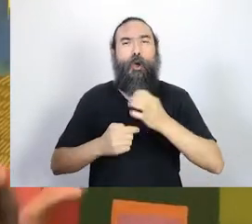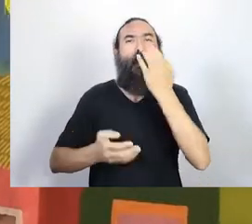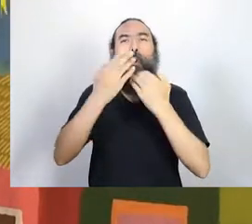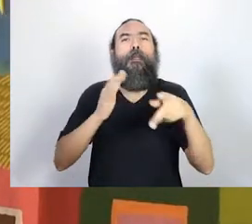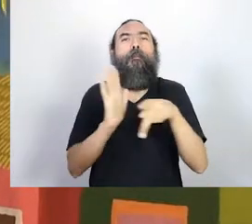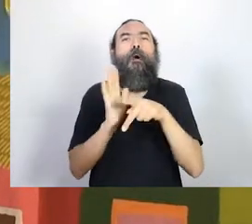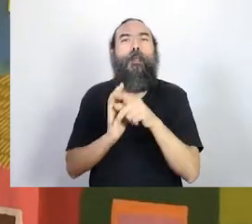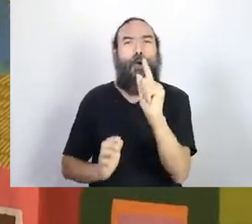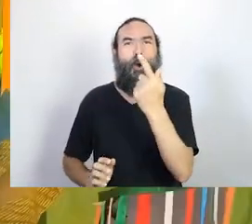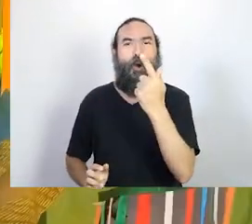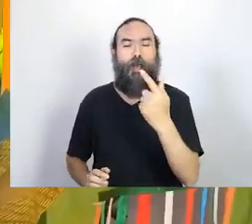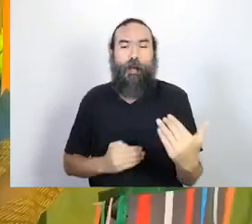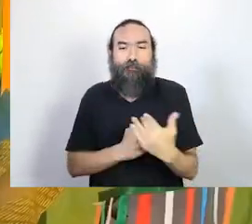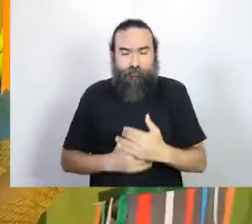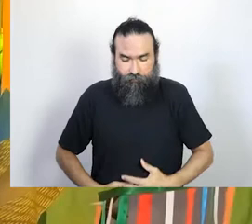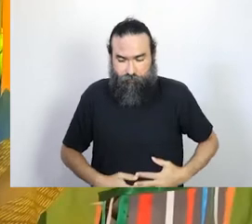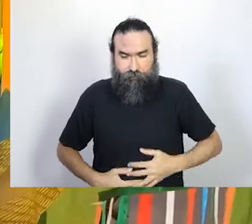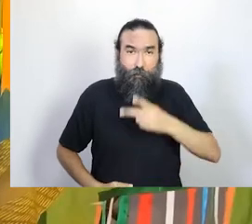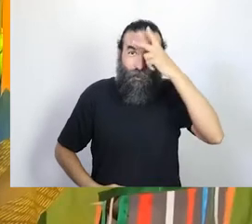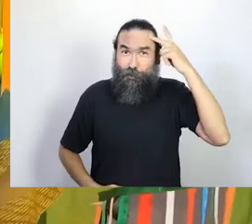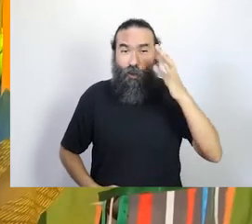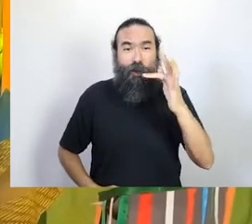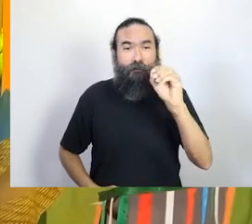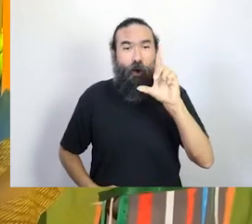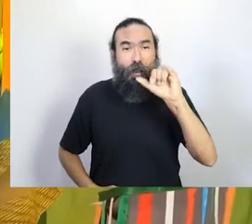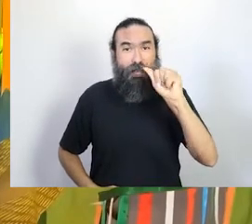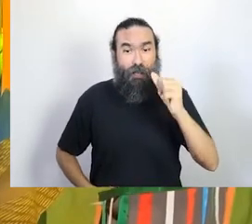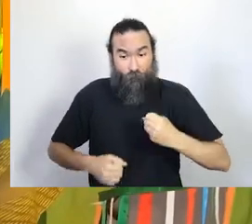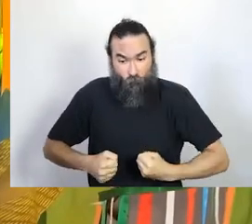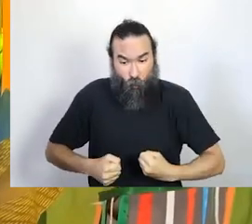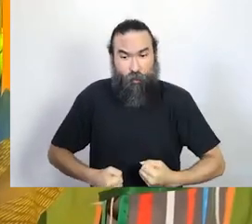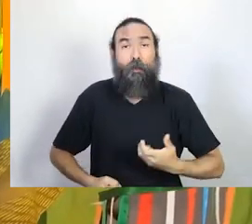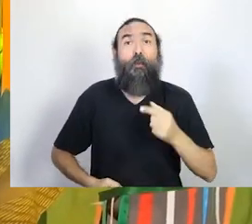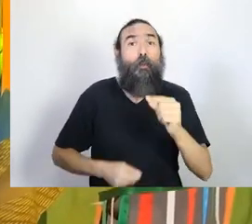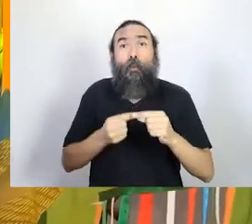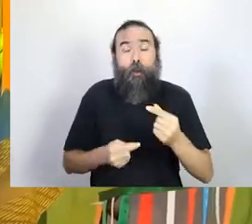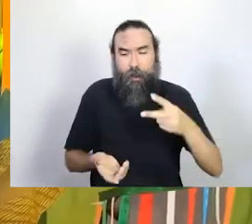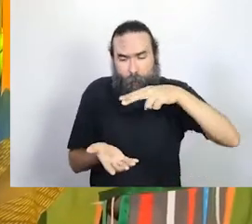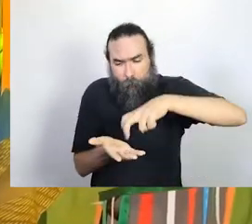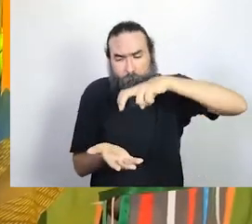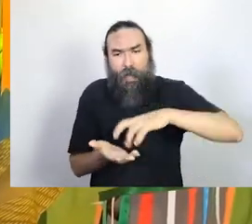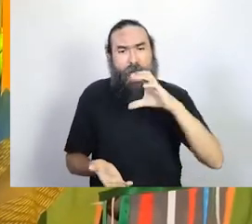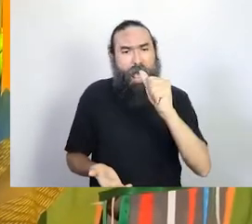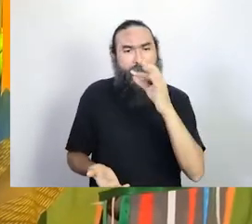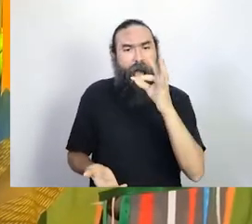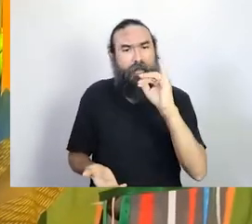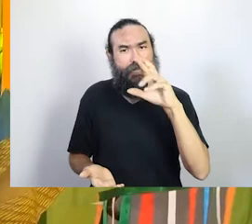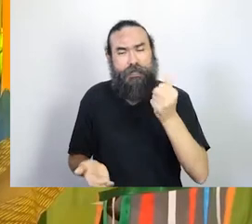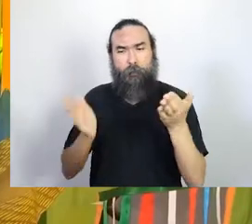que sustentam os foliões, né? Para eles poderem bater a catira, bater palma, bater o pé, né? E